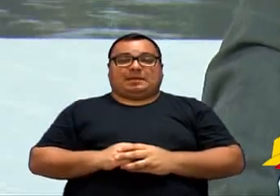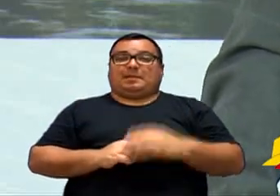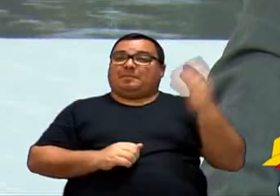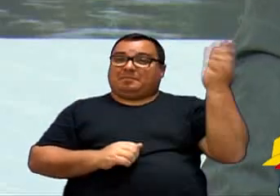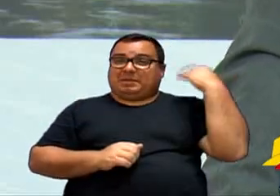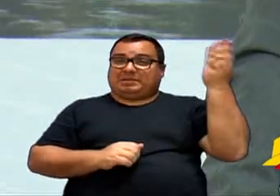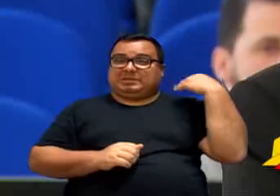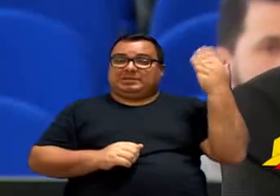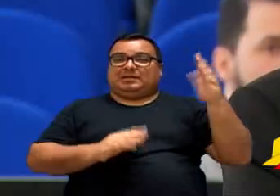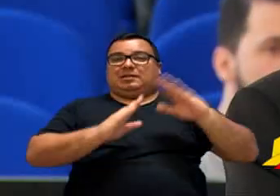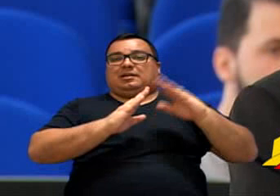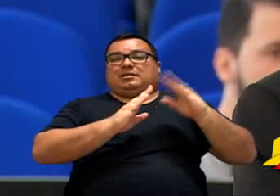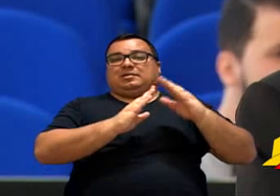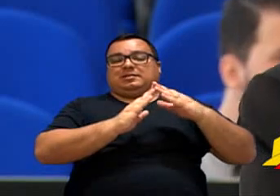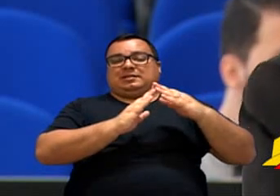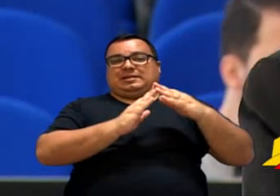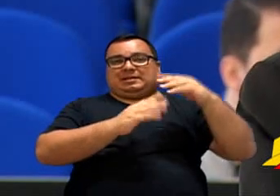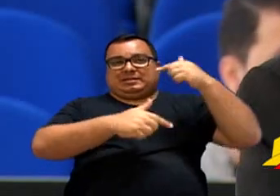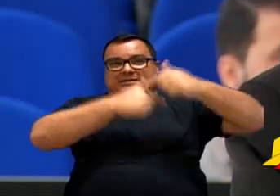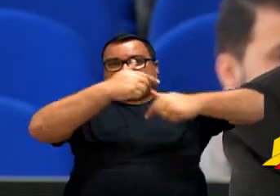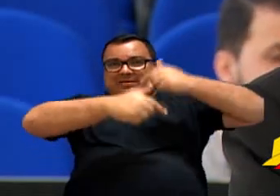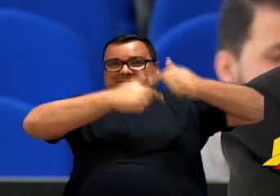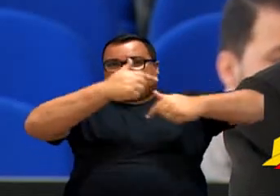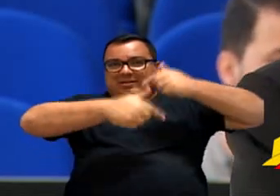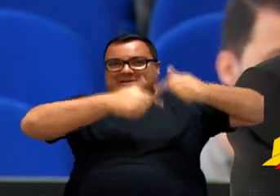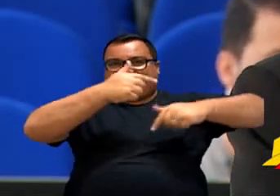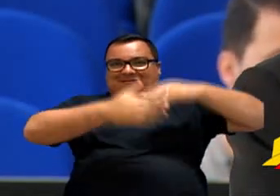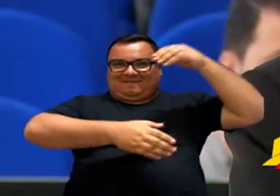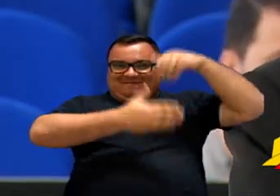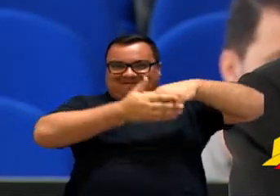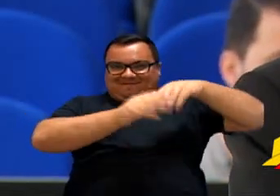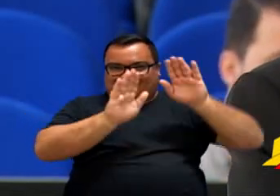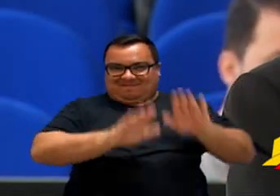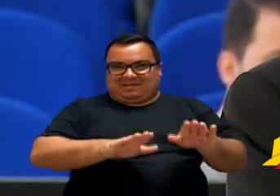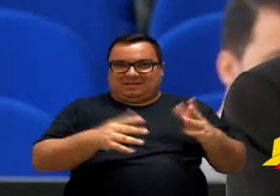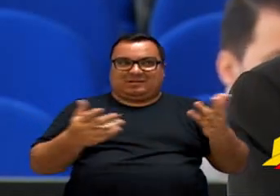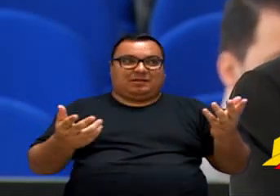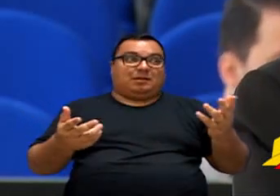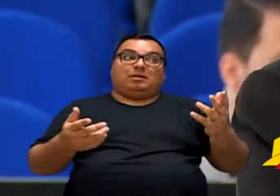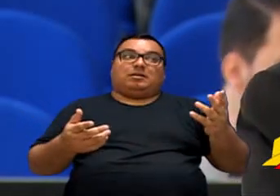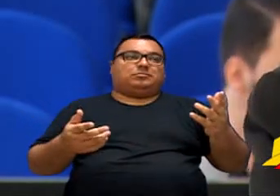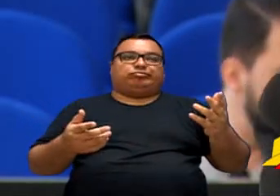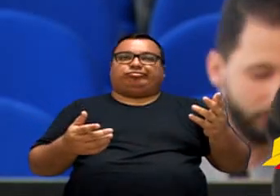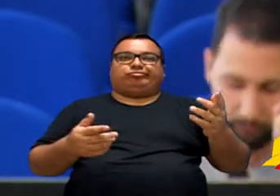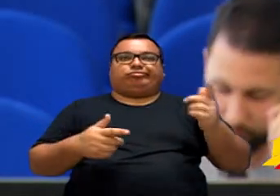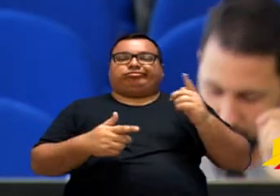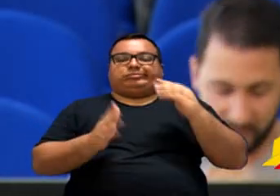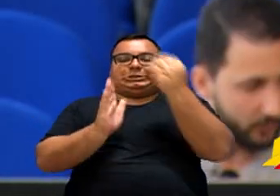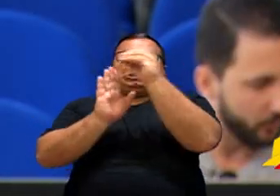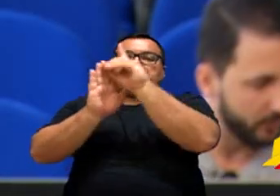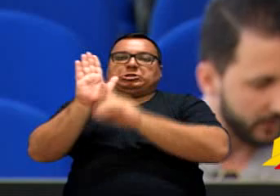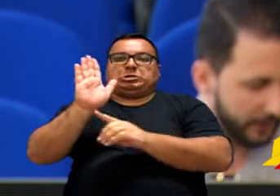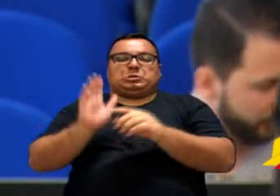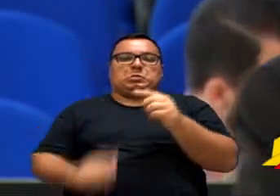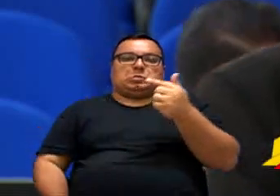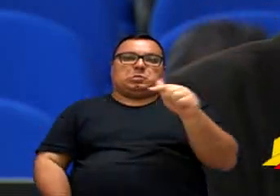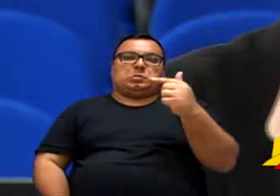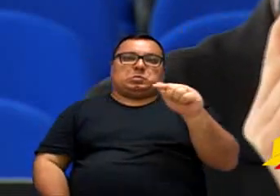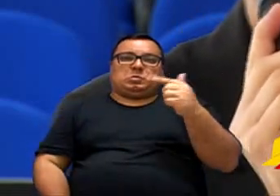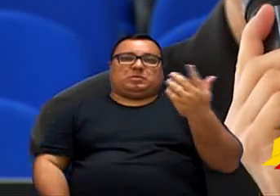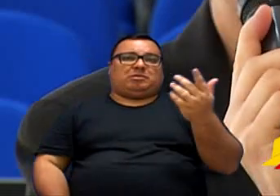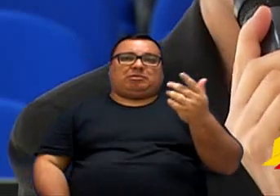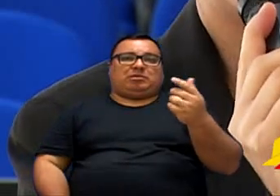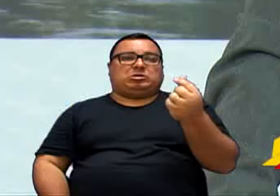é inviabilizado, né? Ele é invisível. Sim. Quando nós temos esse trabalho que ele é invisível, paga-se